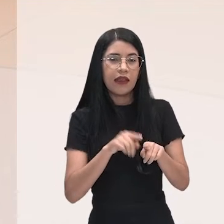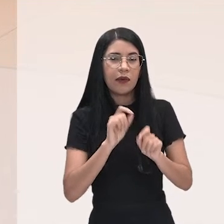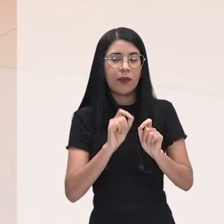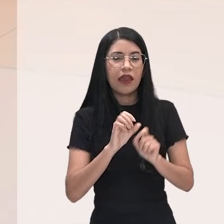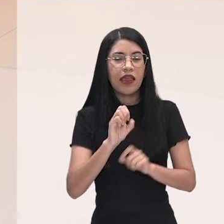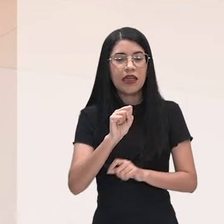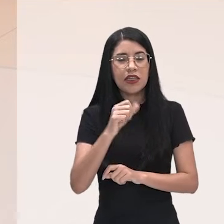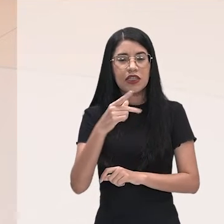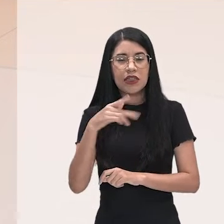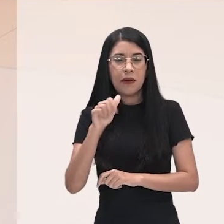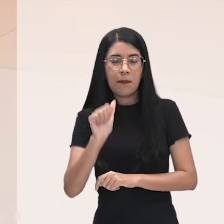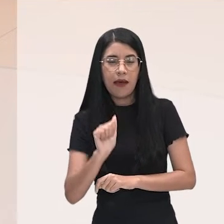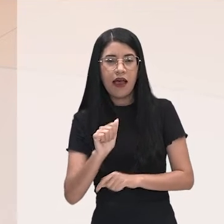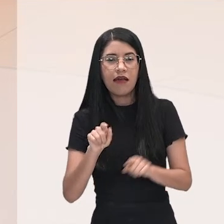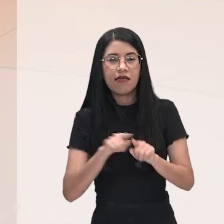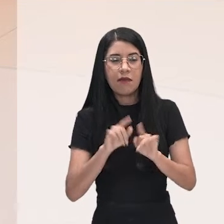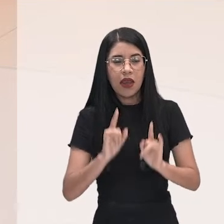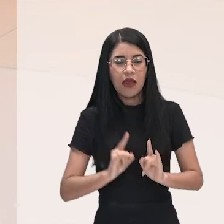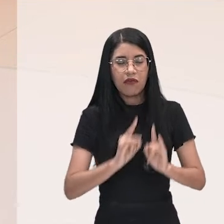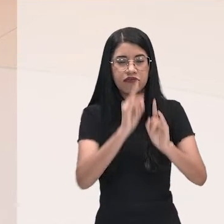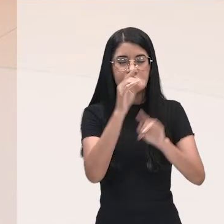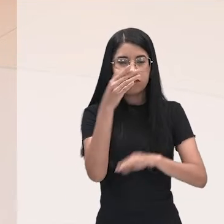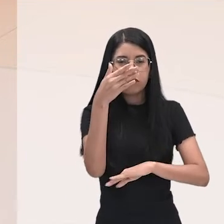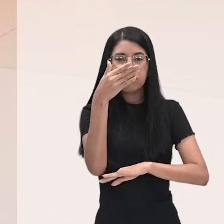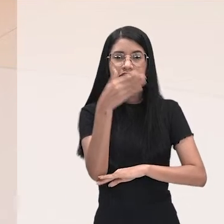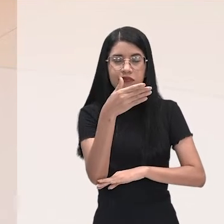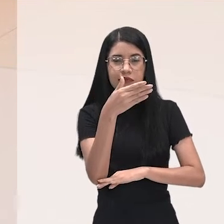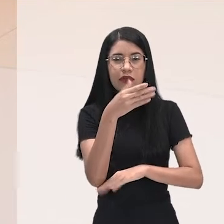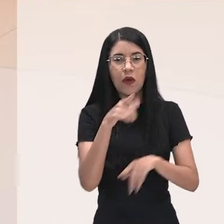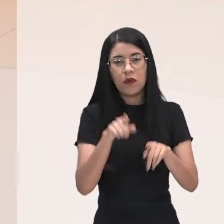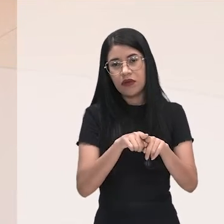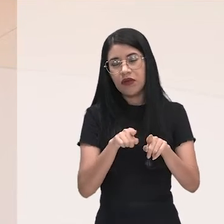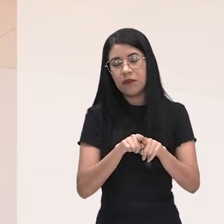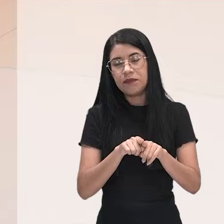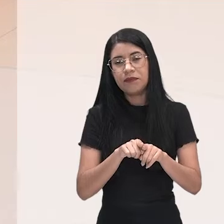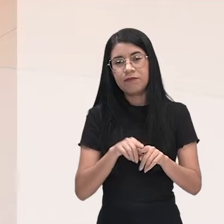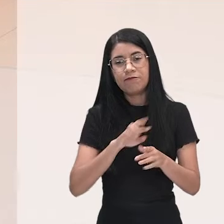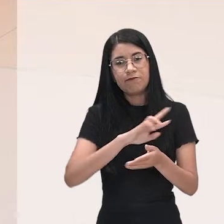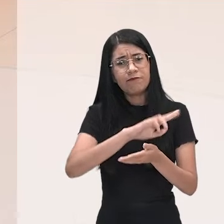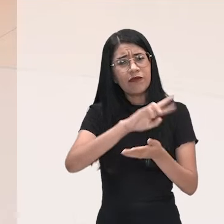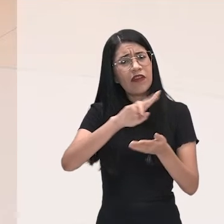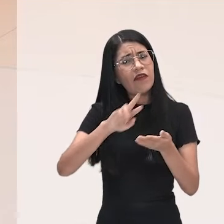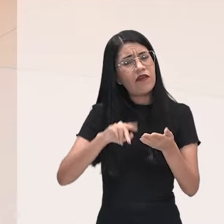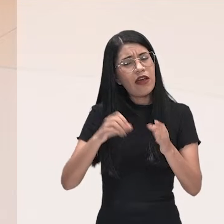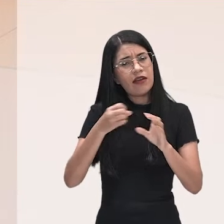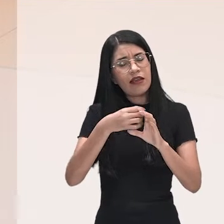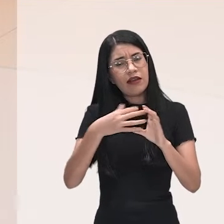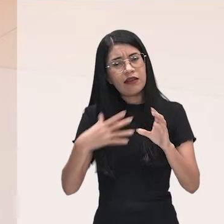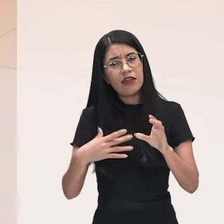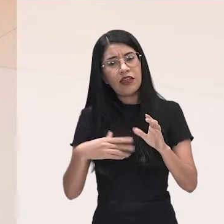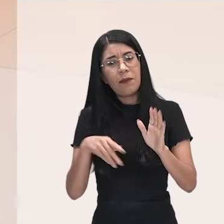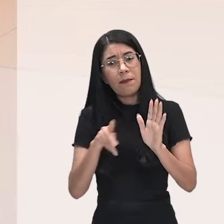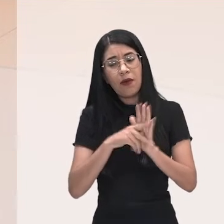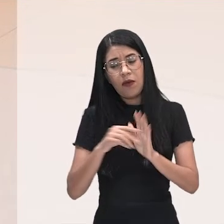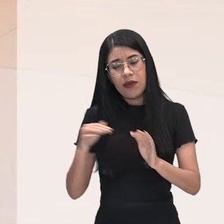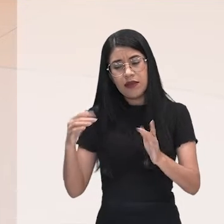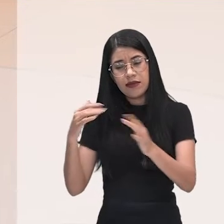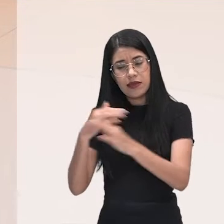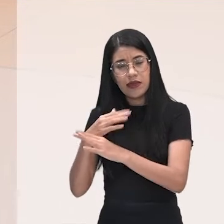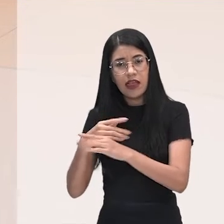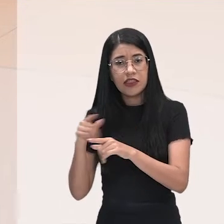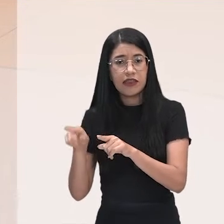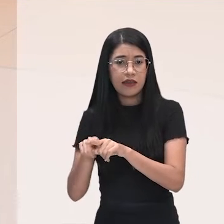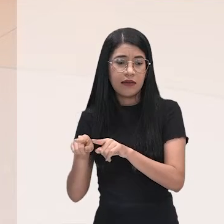aqui uma animação que trata um pouco dessa evolução ali, tá, turma, do espaço rural ao longo